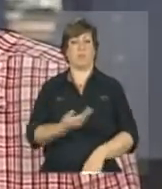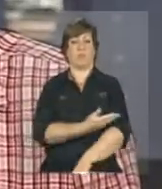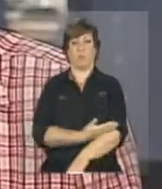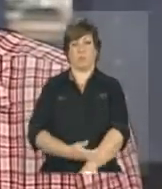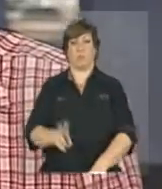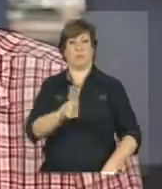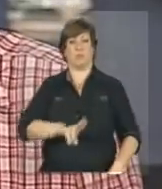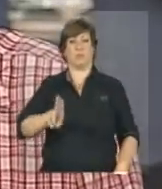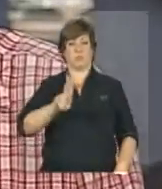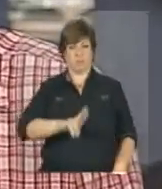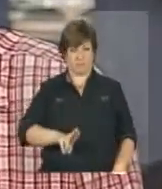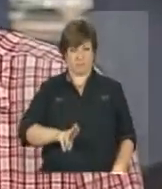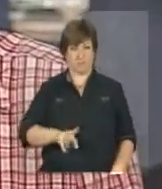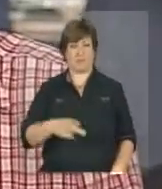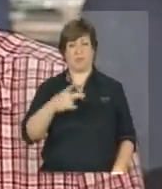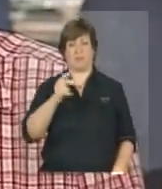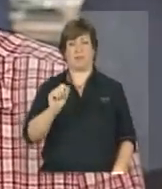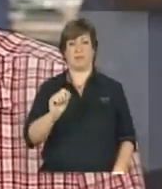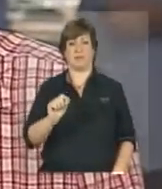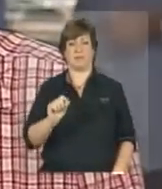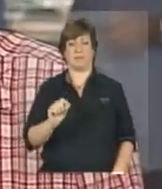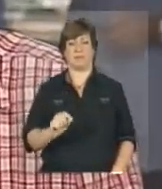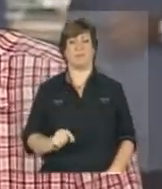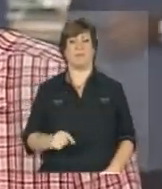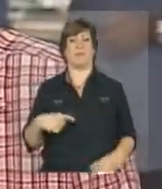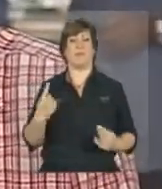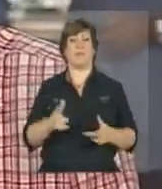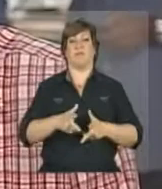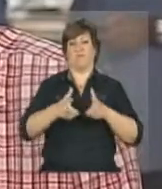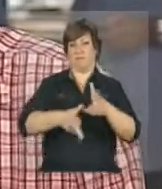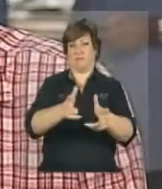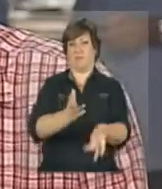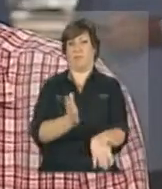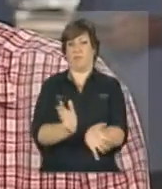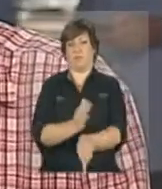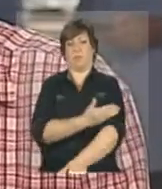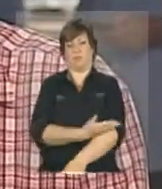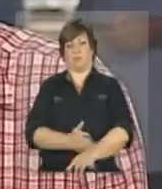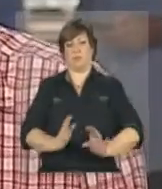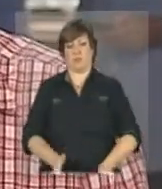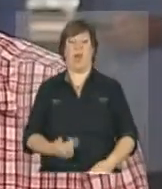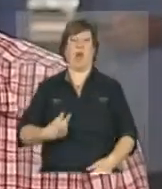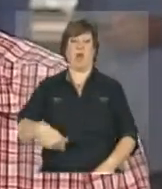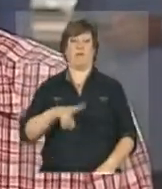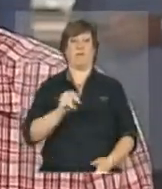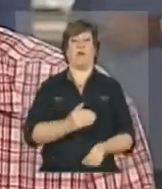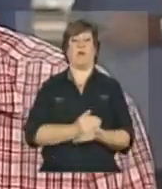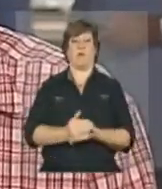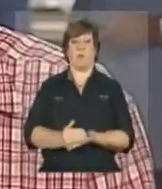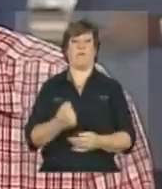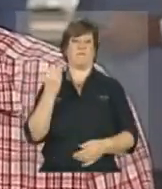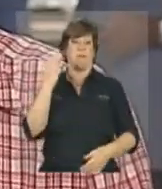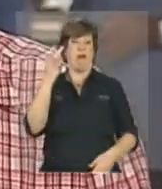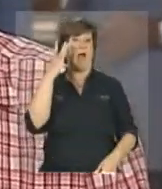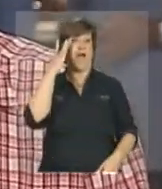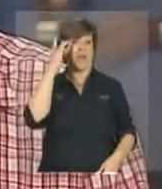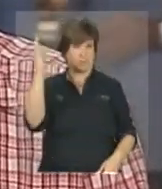utilizadas, usuárias das ferrovias. Nós vamos iniciar a nossa viagem